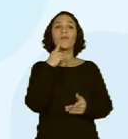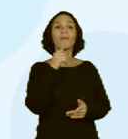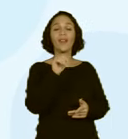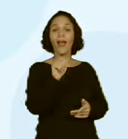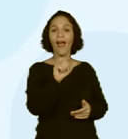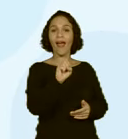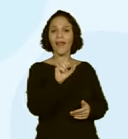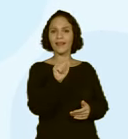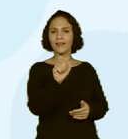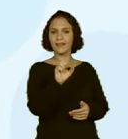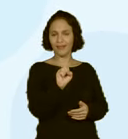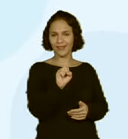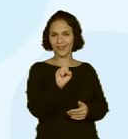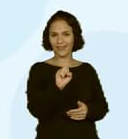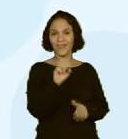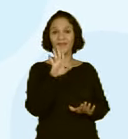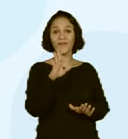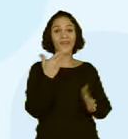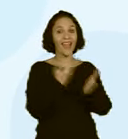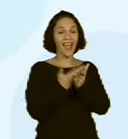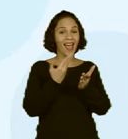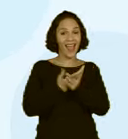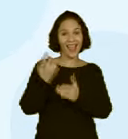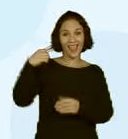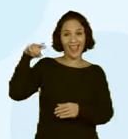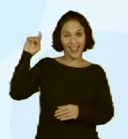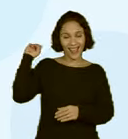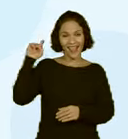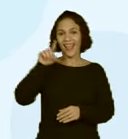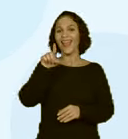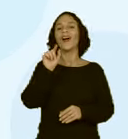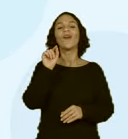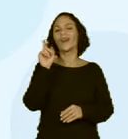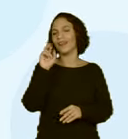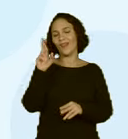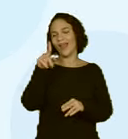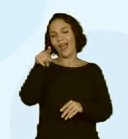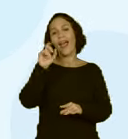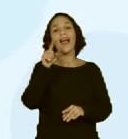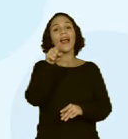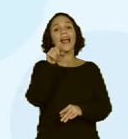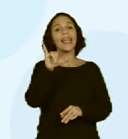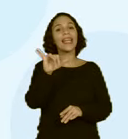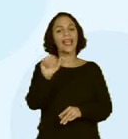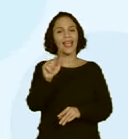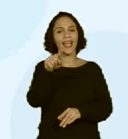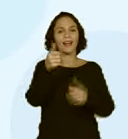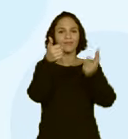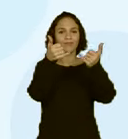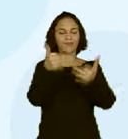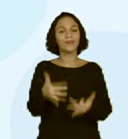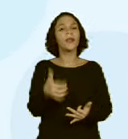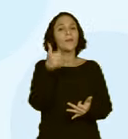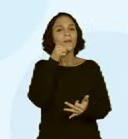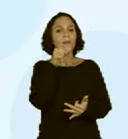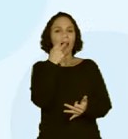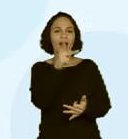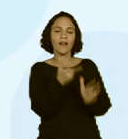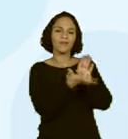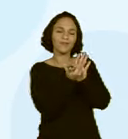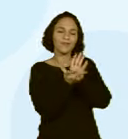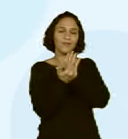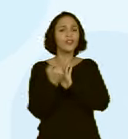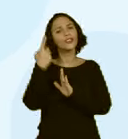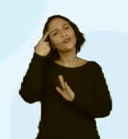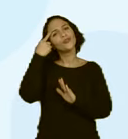Lia, não é a Lia da aula anterior, tá? É outra Lia. A mãe da Lia, ilustradora, e numa tarde de outono a Lia pede à mãe